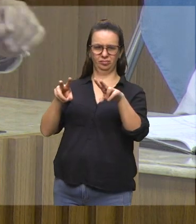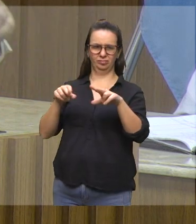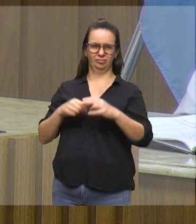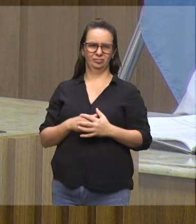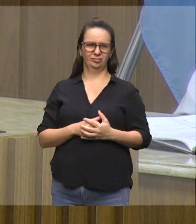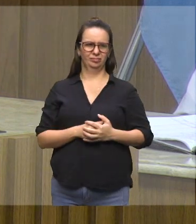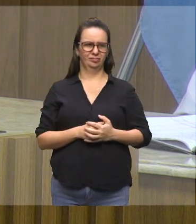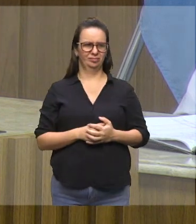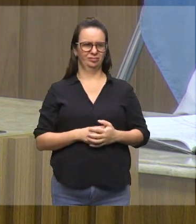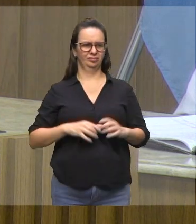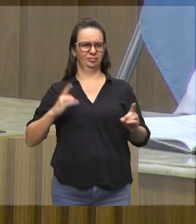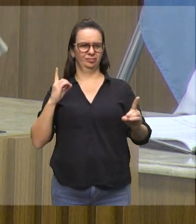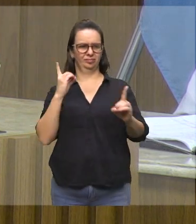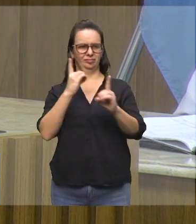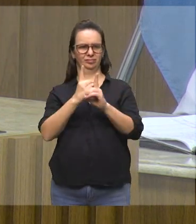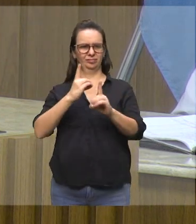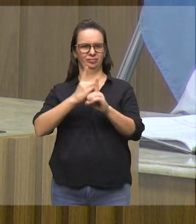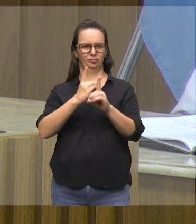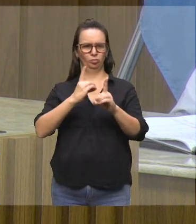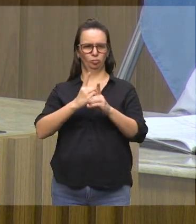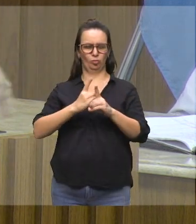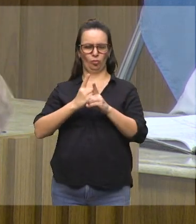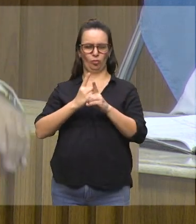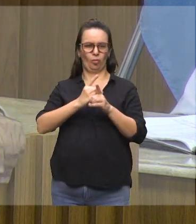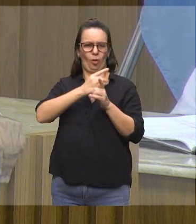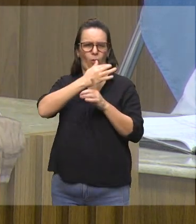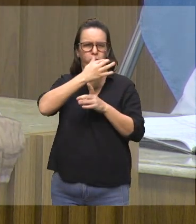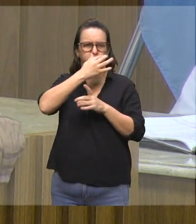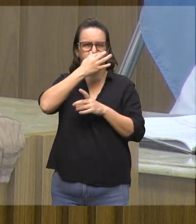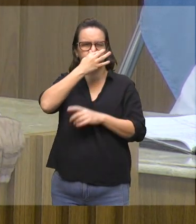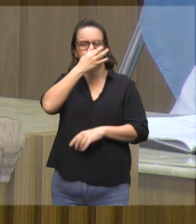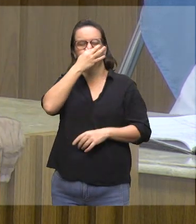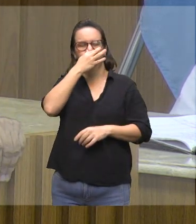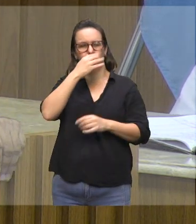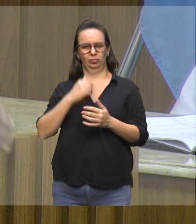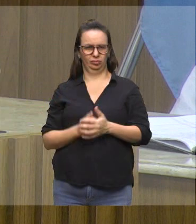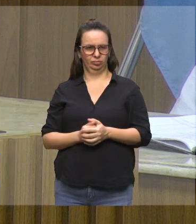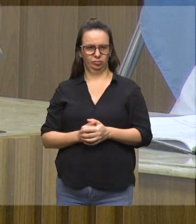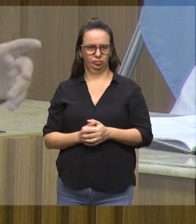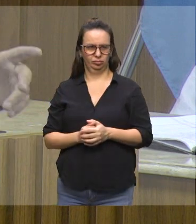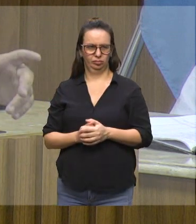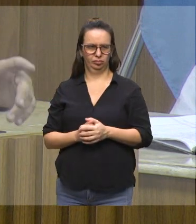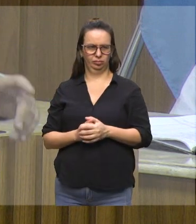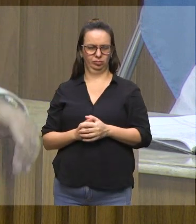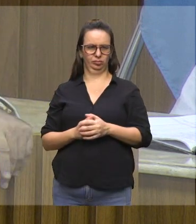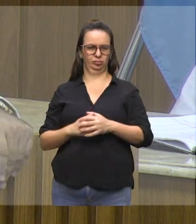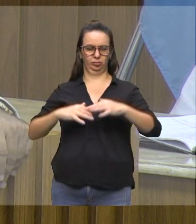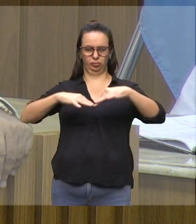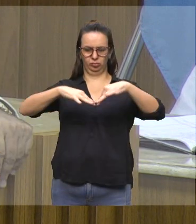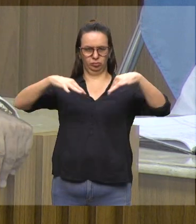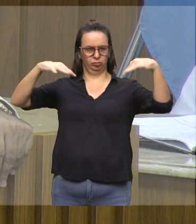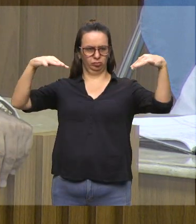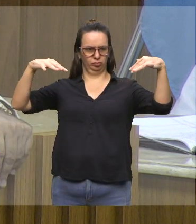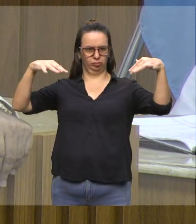de encontrar lotado um ginásio de esporte, um estádio de futebol,